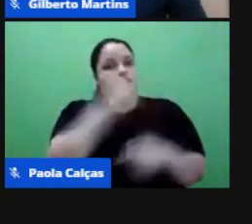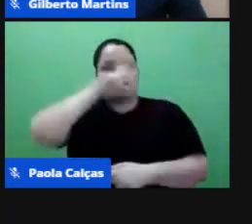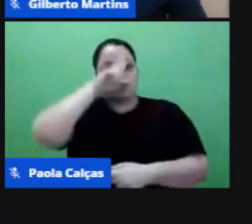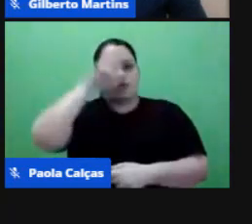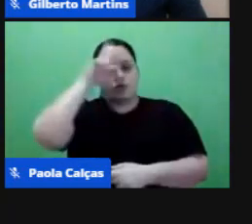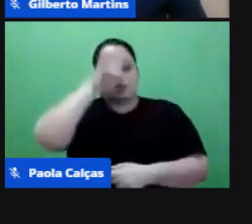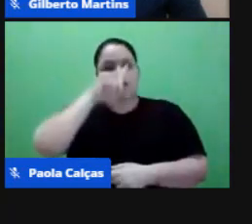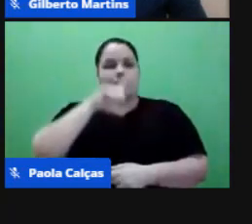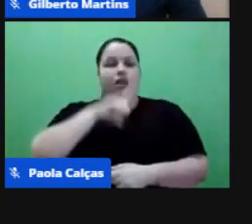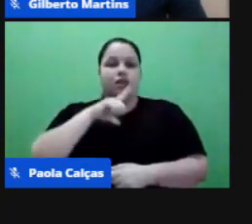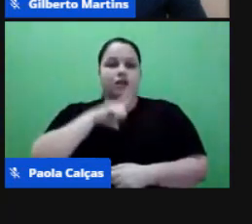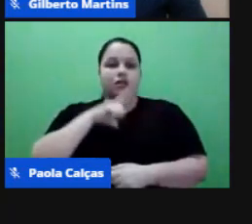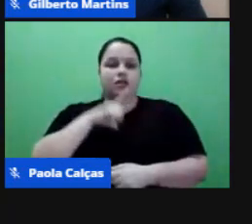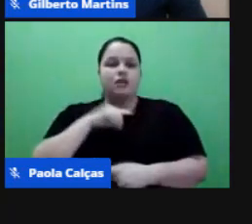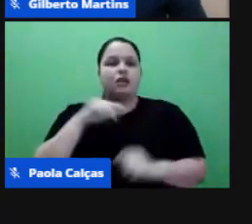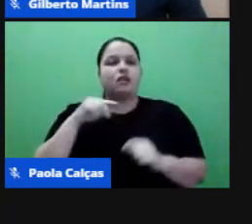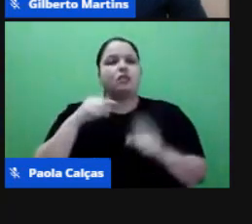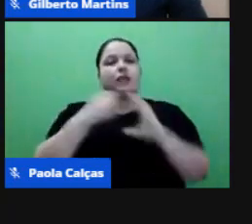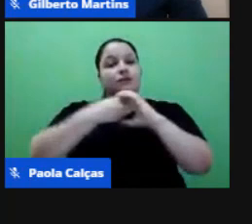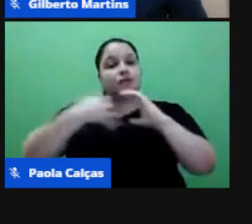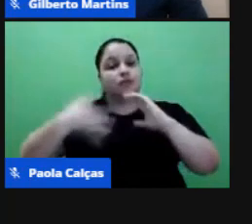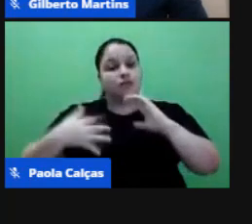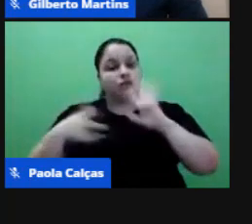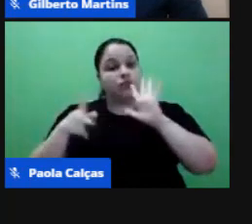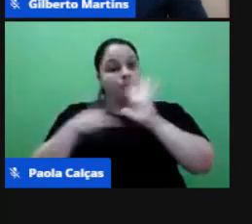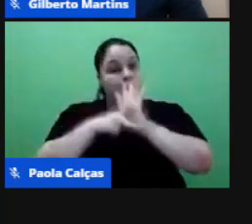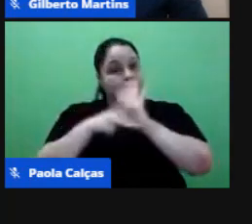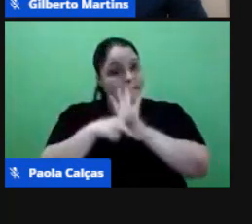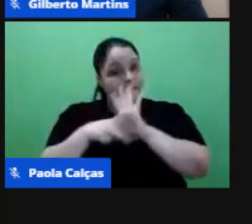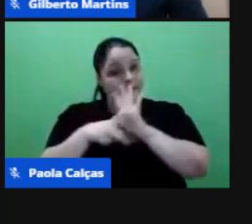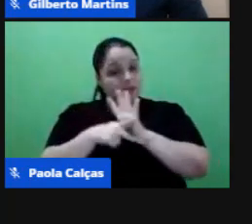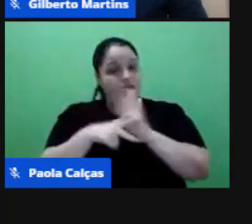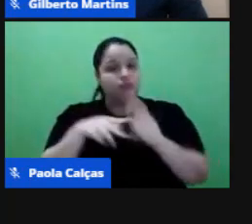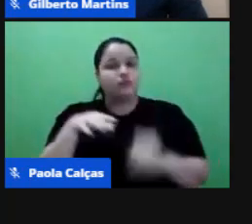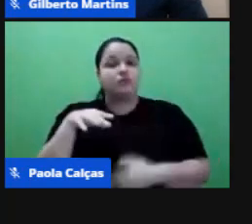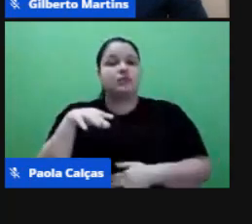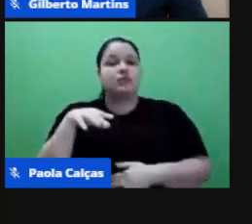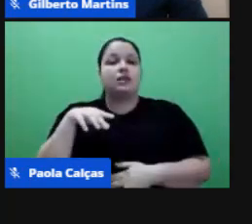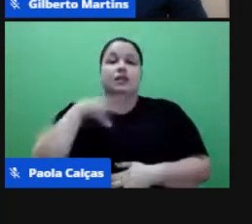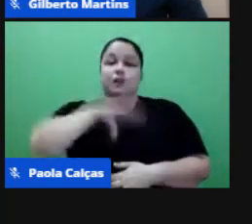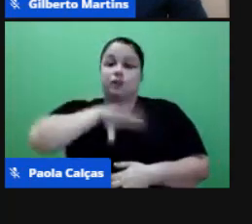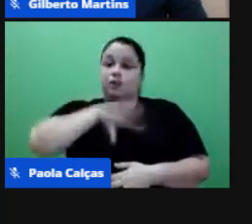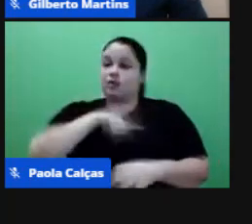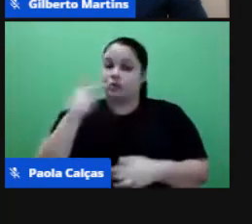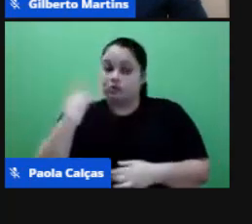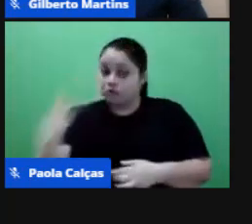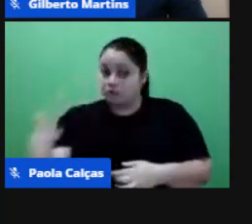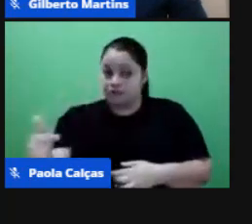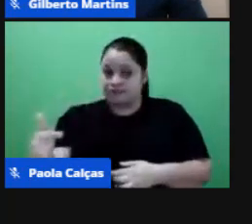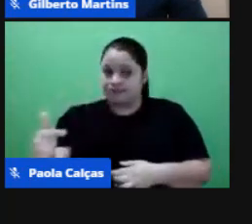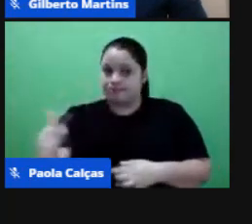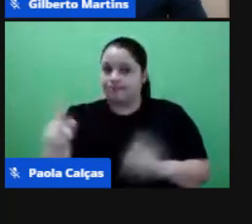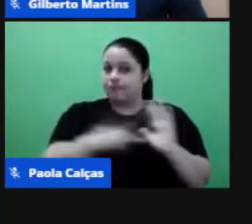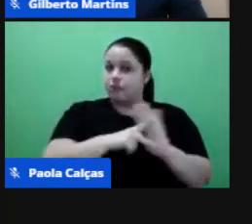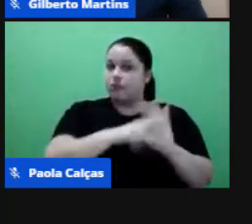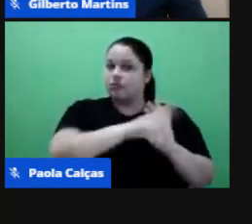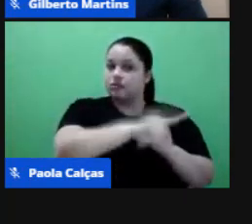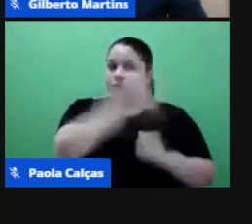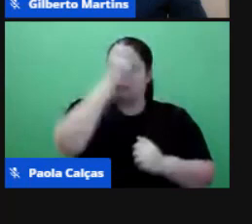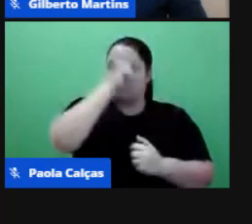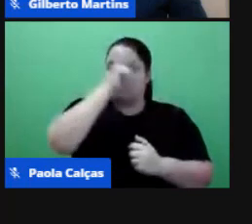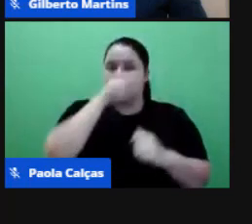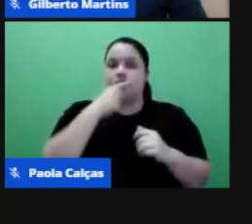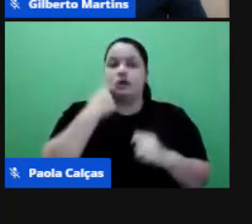uma peculiaridade que na língua portuguesa não aparece. Vamos ver lá, veja